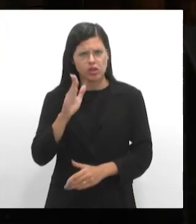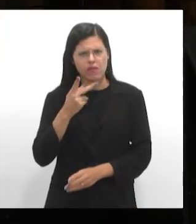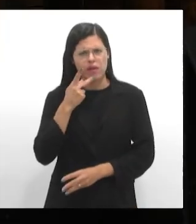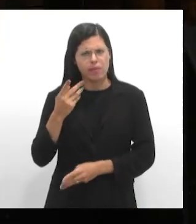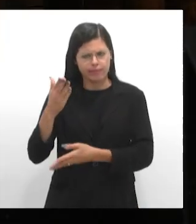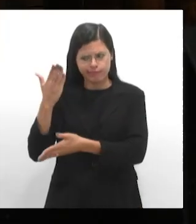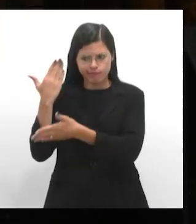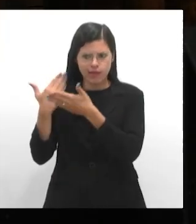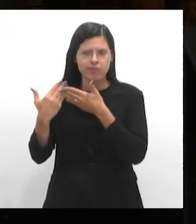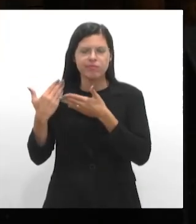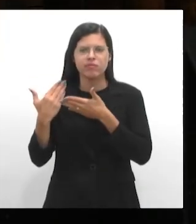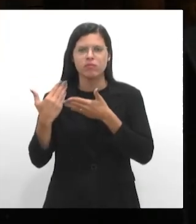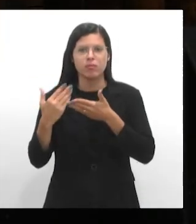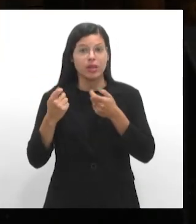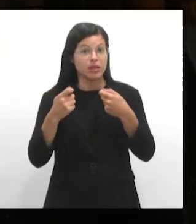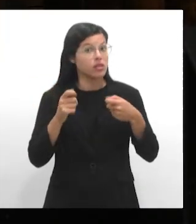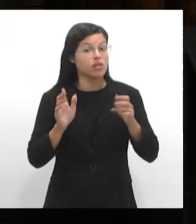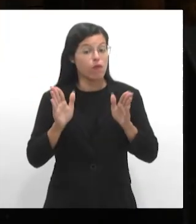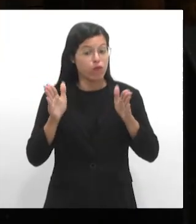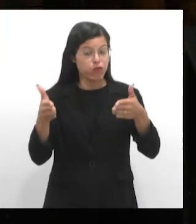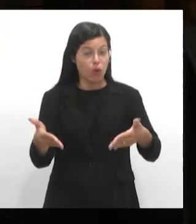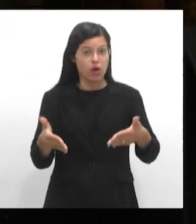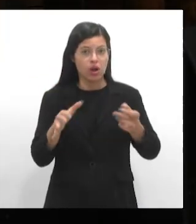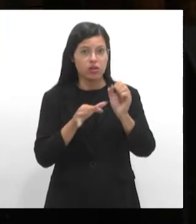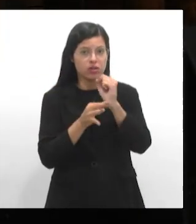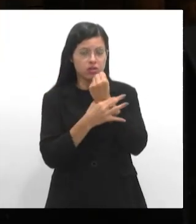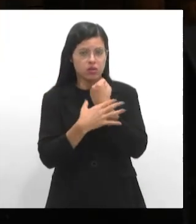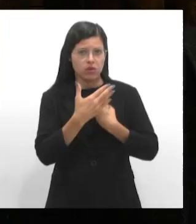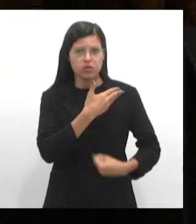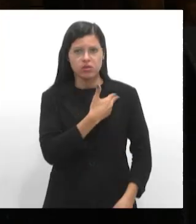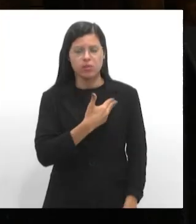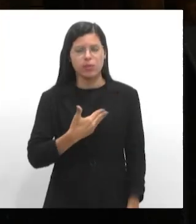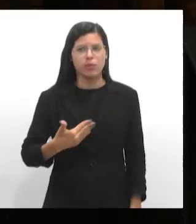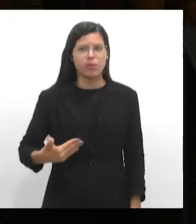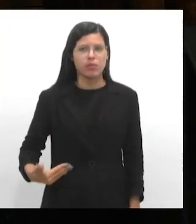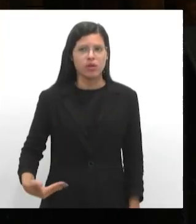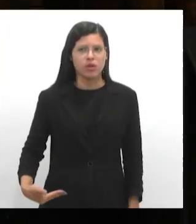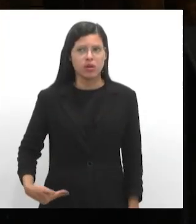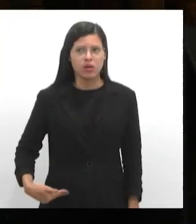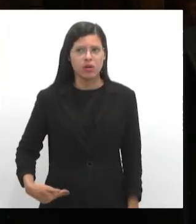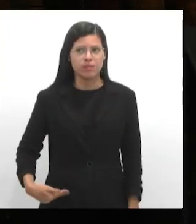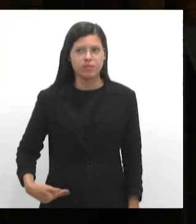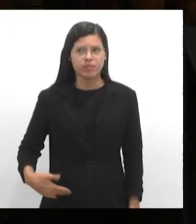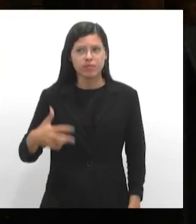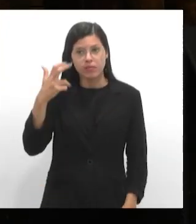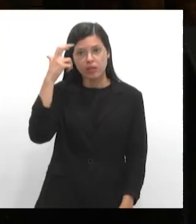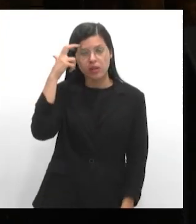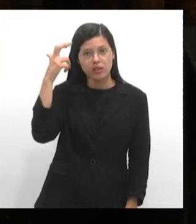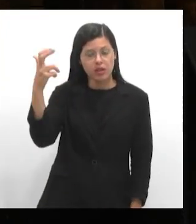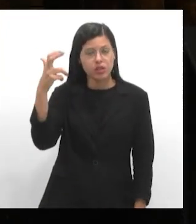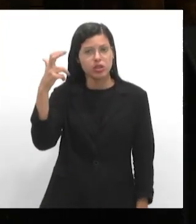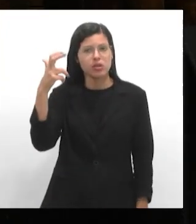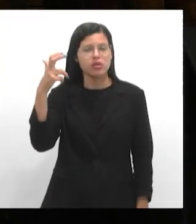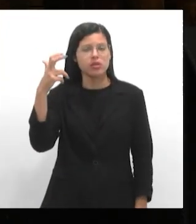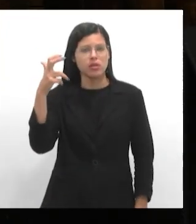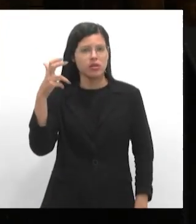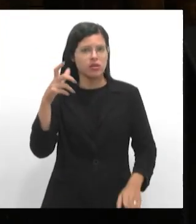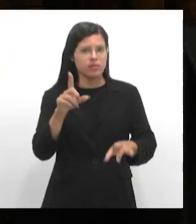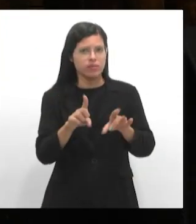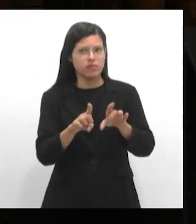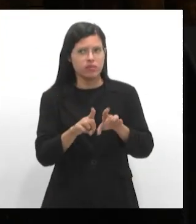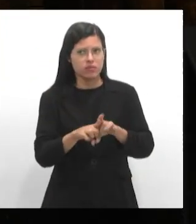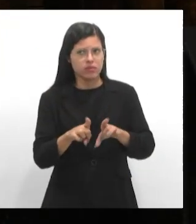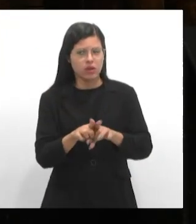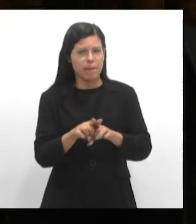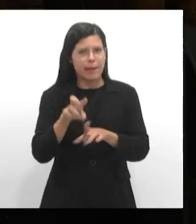focar a segurança pública na inteligência,